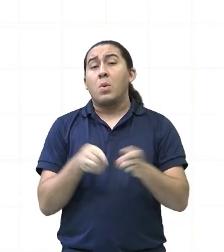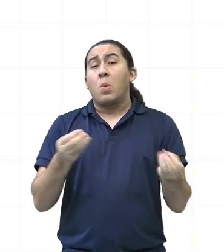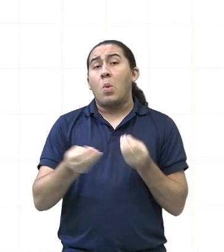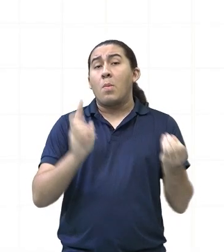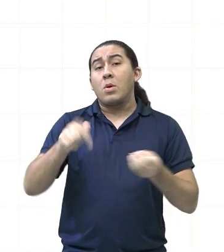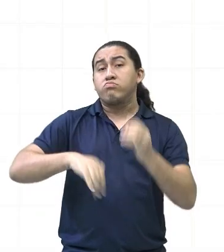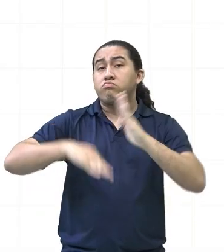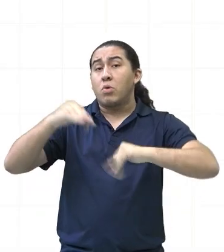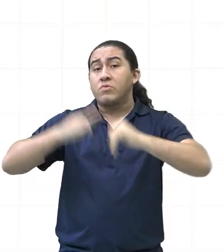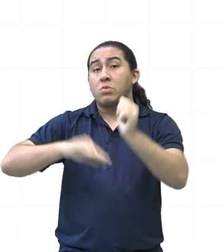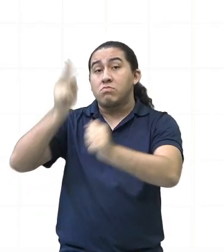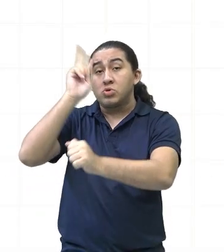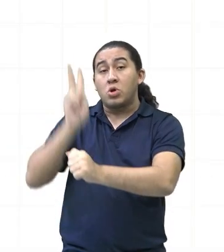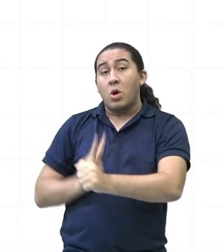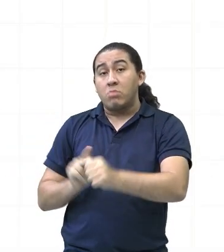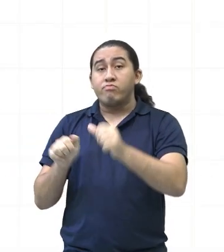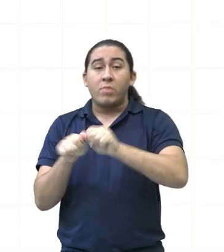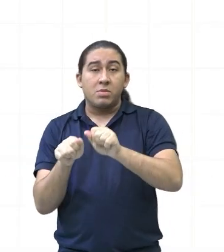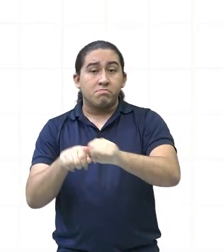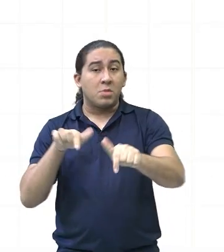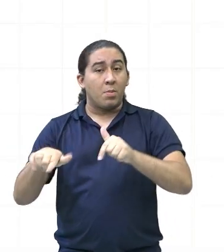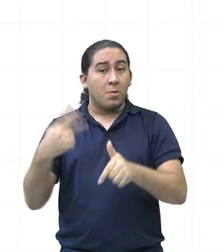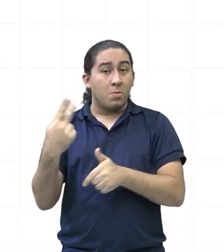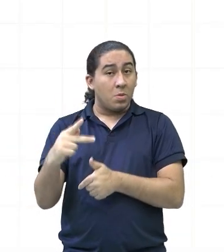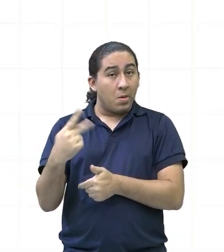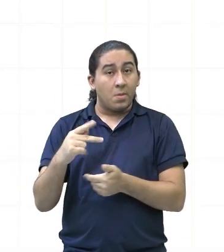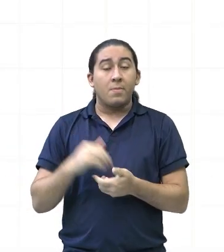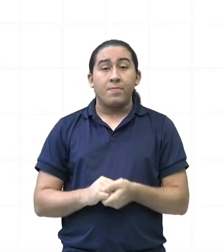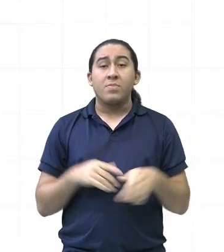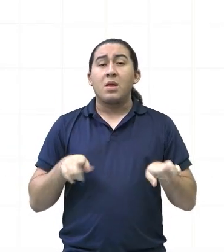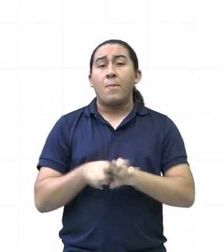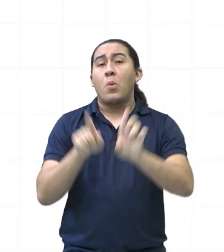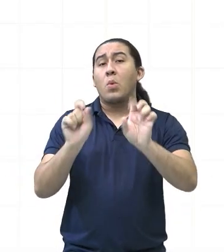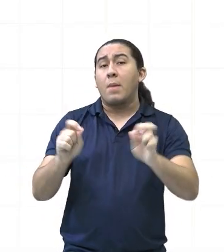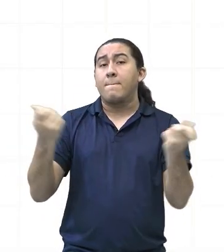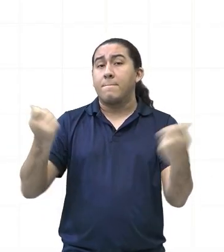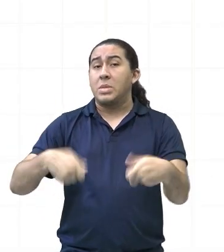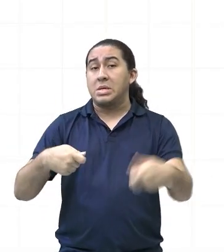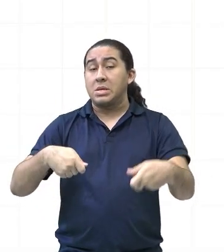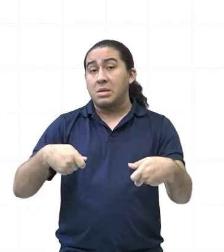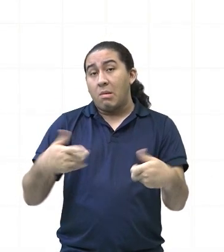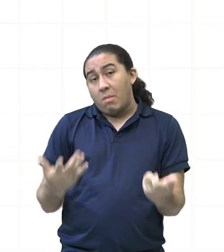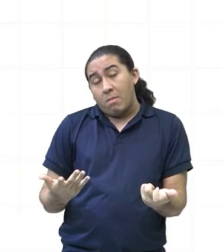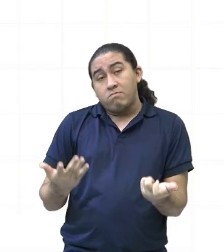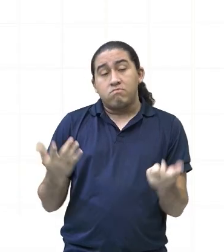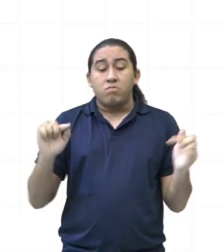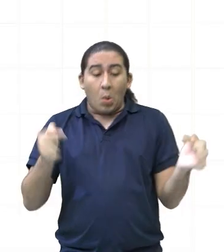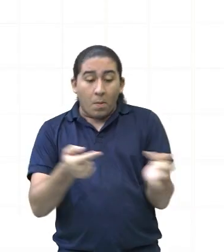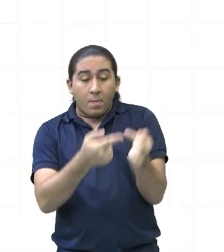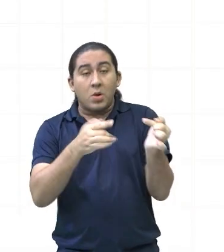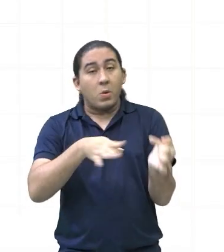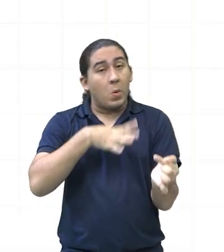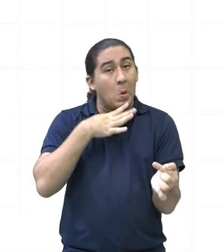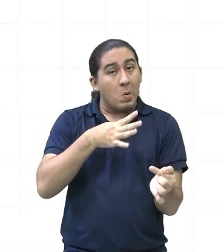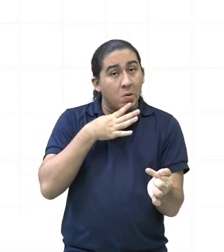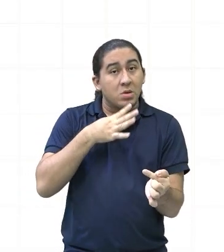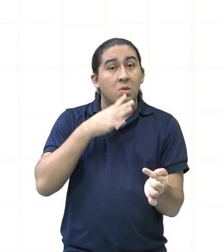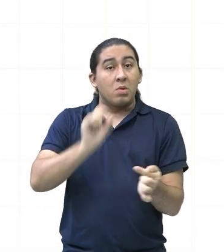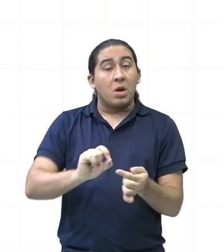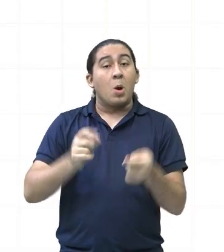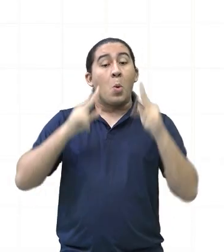trabalho? Tá? De que ele precisa para conhecer a trajetória dos seres humanos ao longo